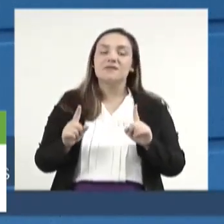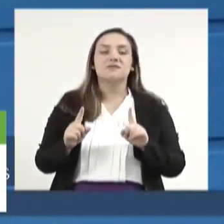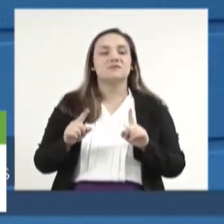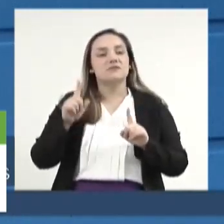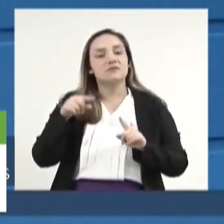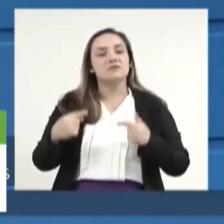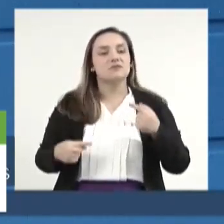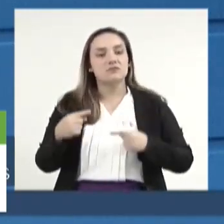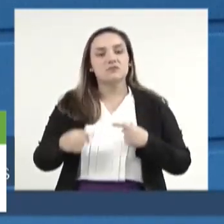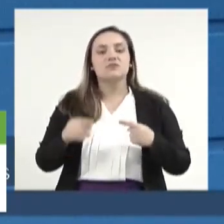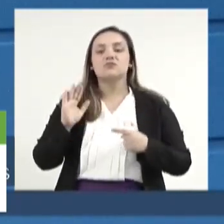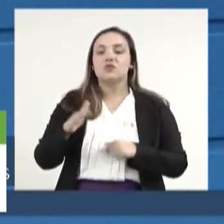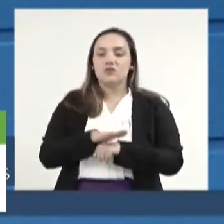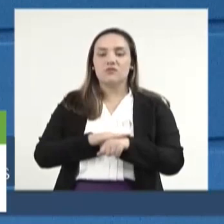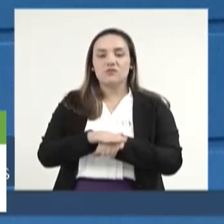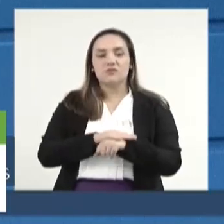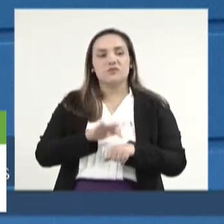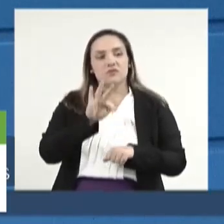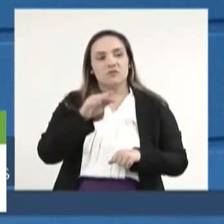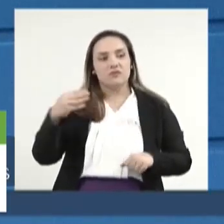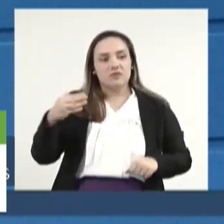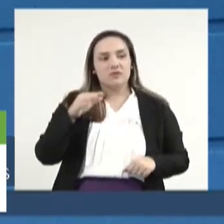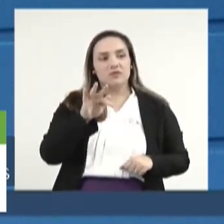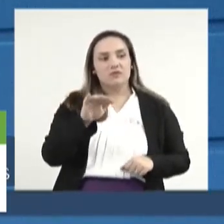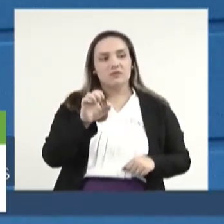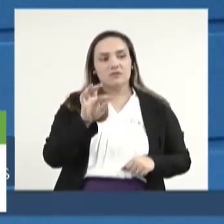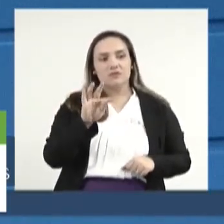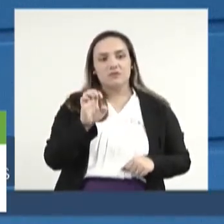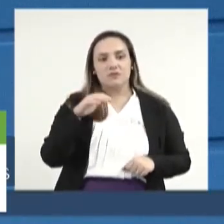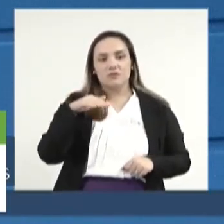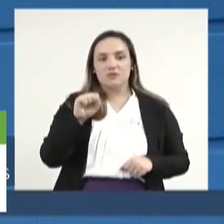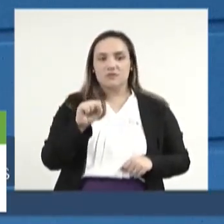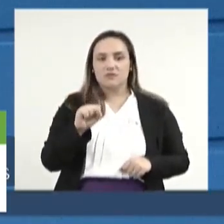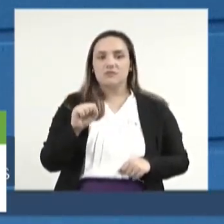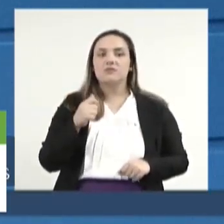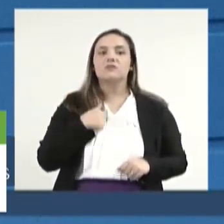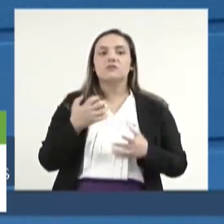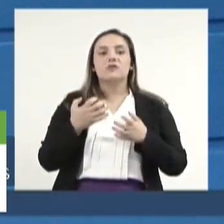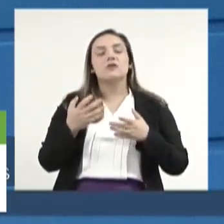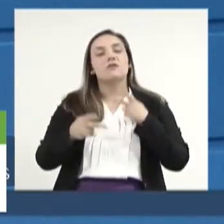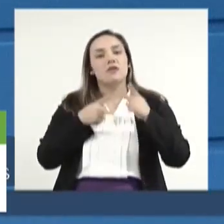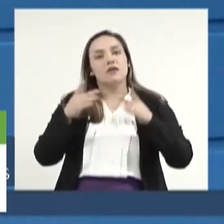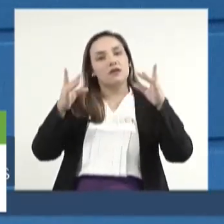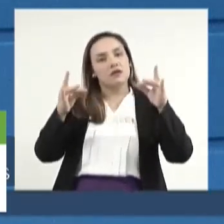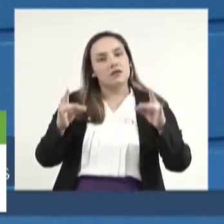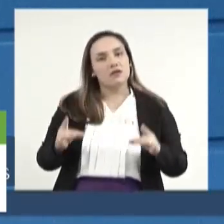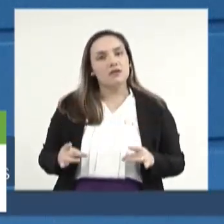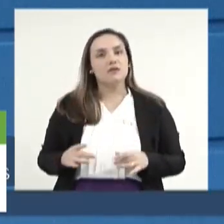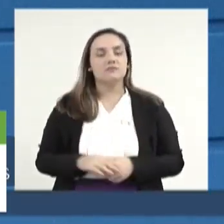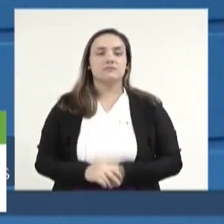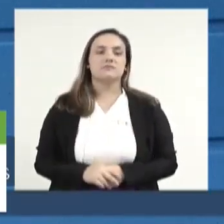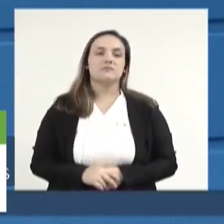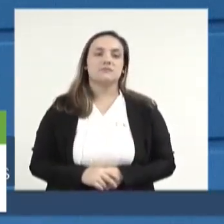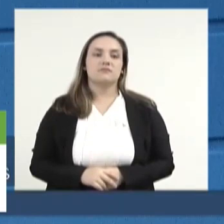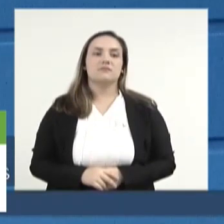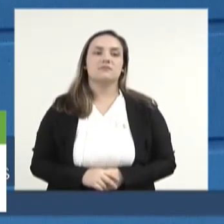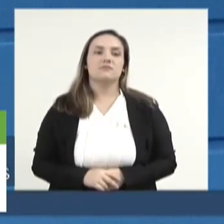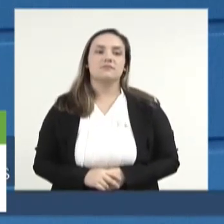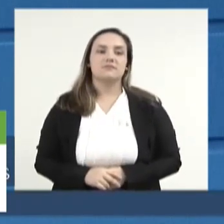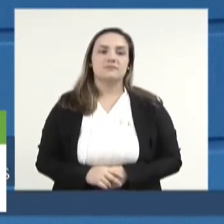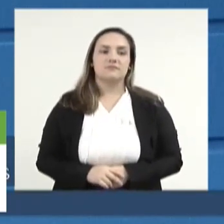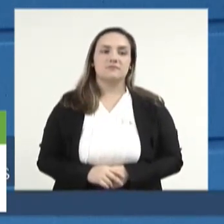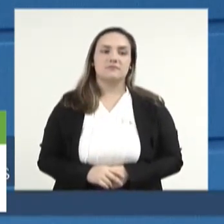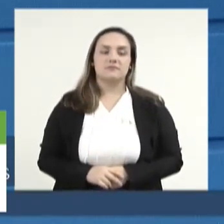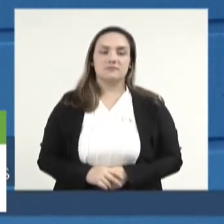sendo discutido foi discutido com a FETEMES, quando foi feita a alteração na lei. Só para detalhar, com relação à diferença